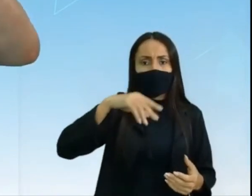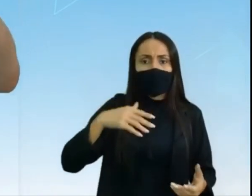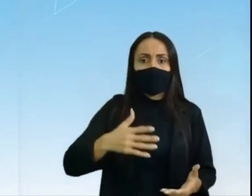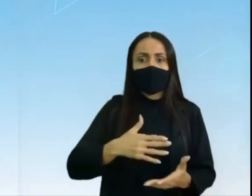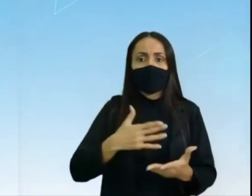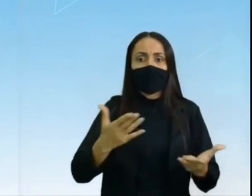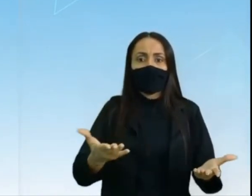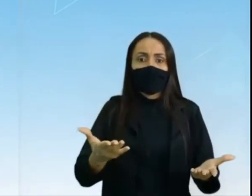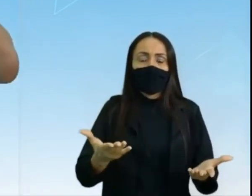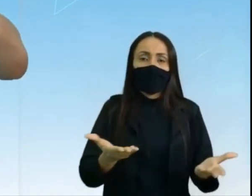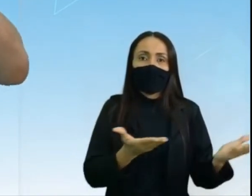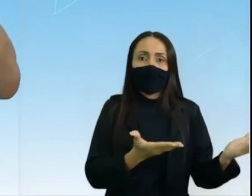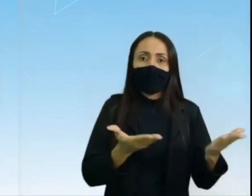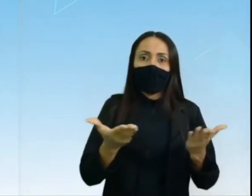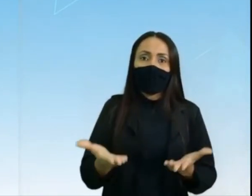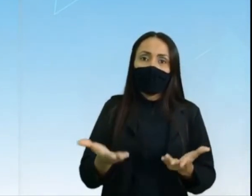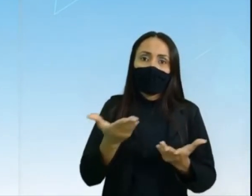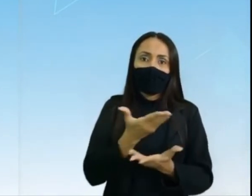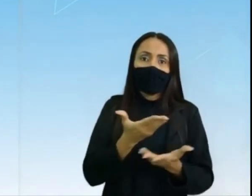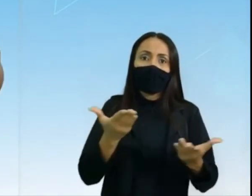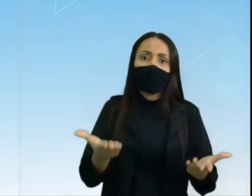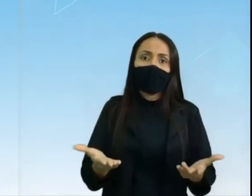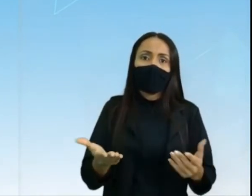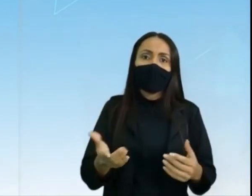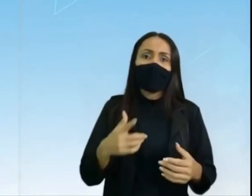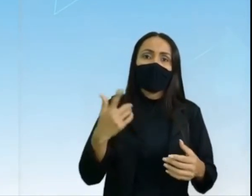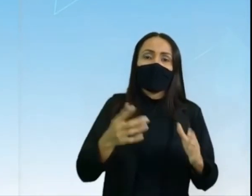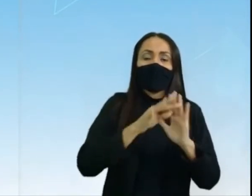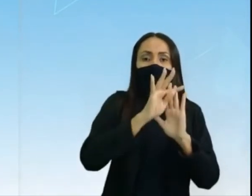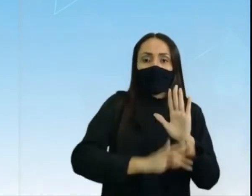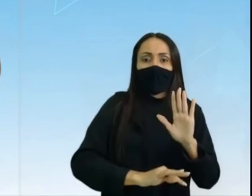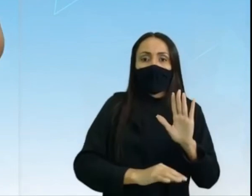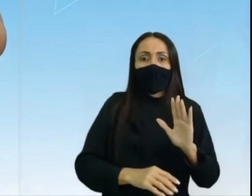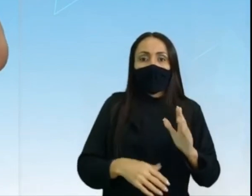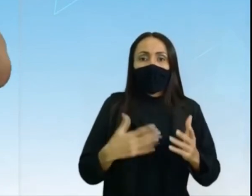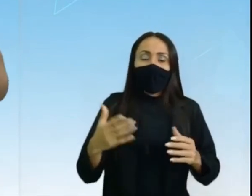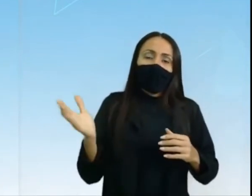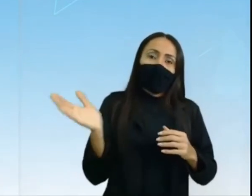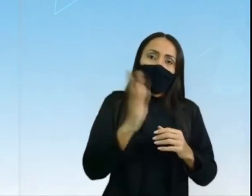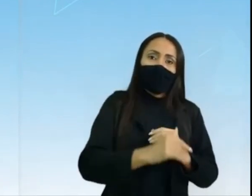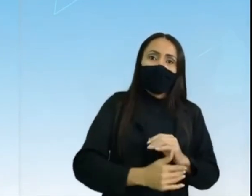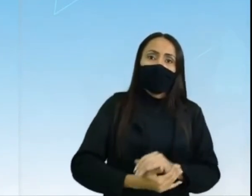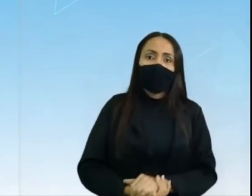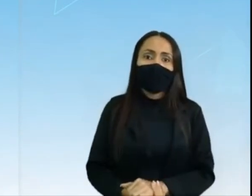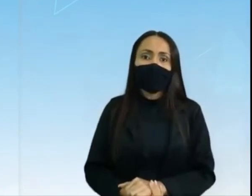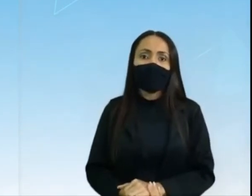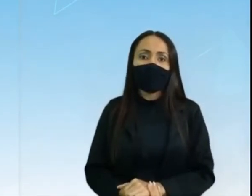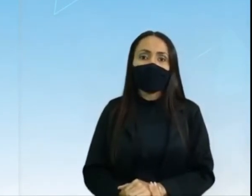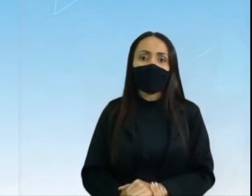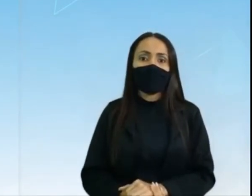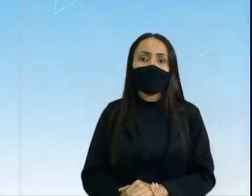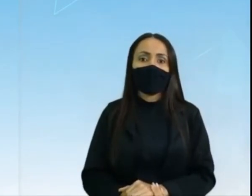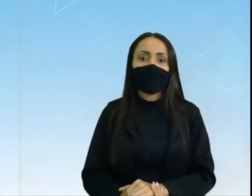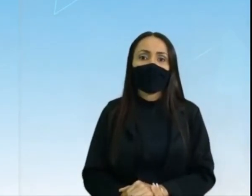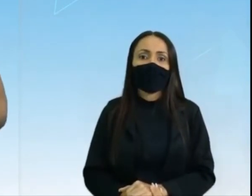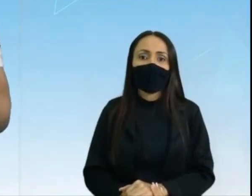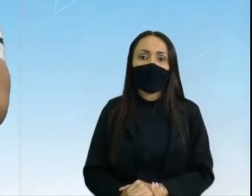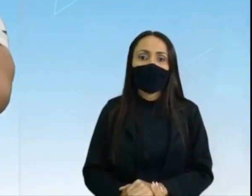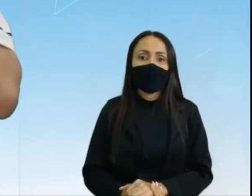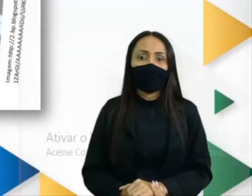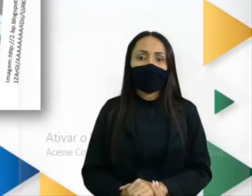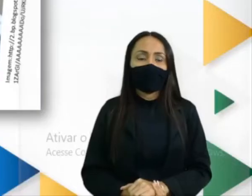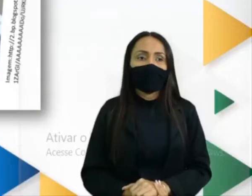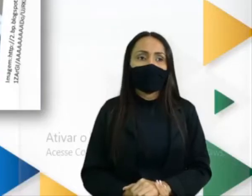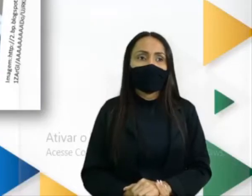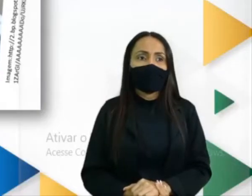a situação de produção do texto. E vamos caminhando. Olhem aqui, trago para vocês a